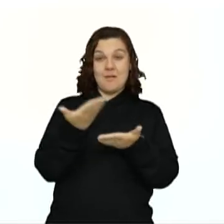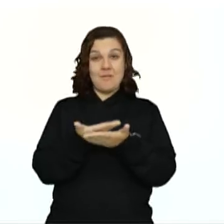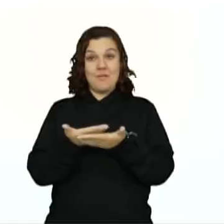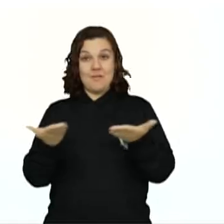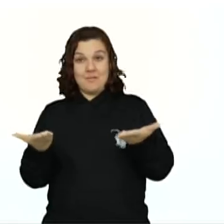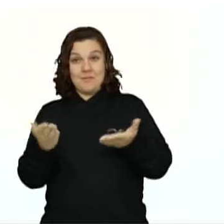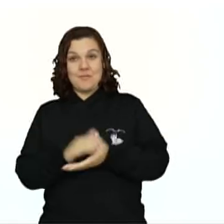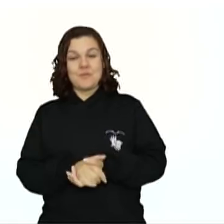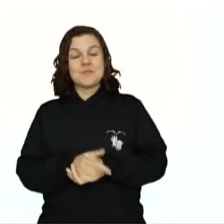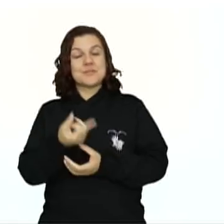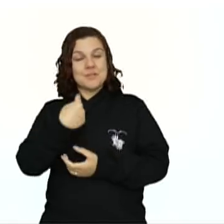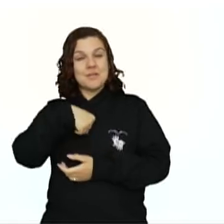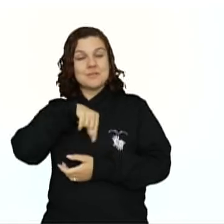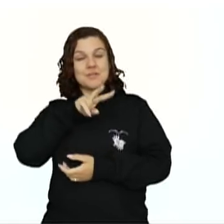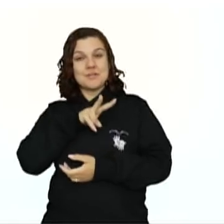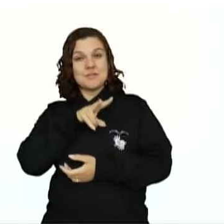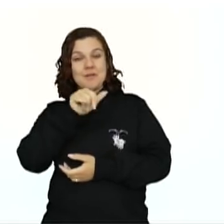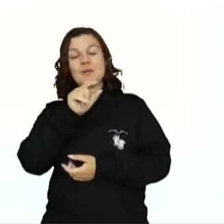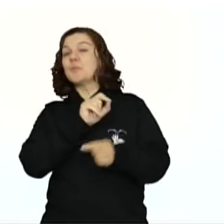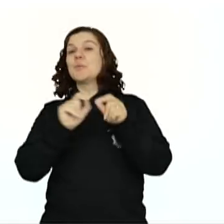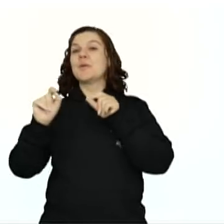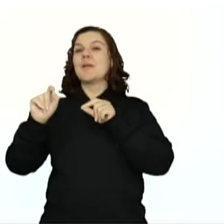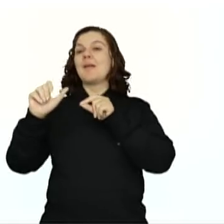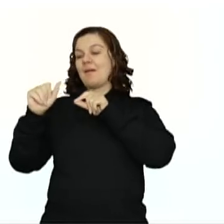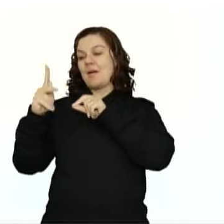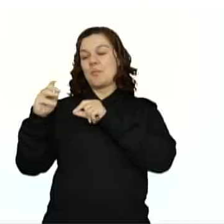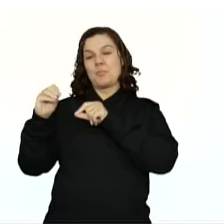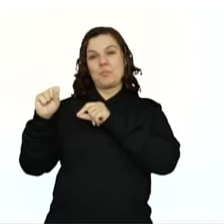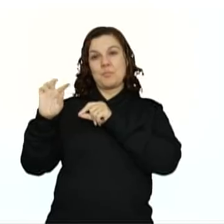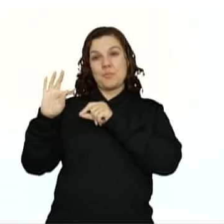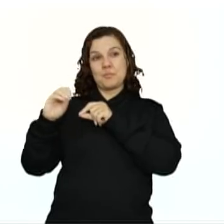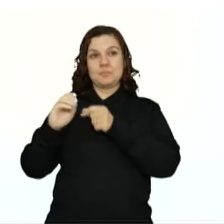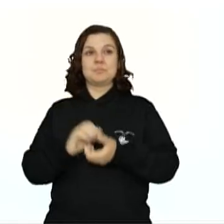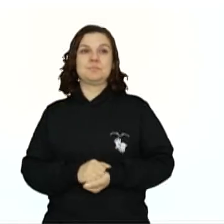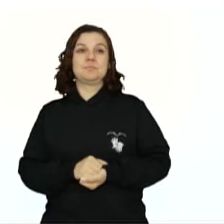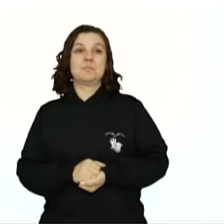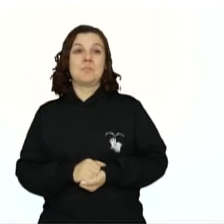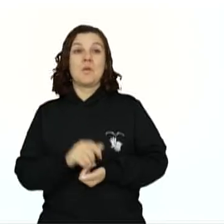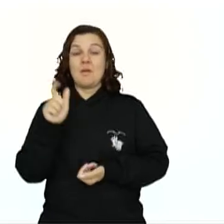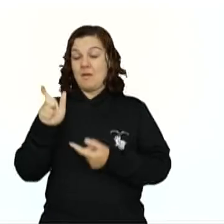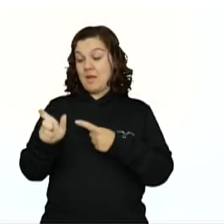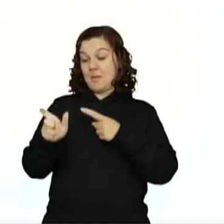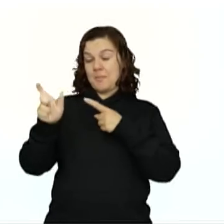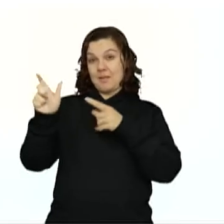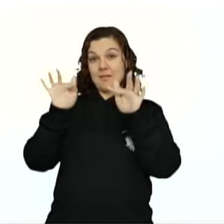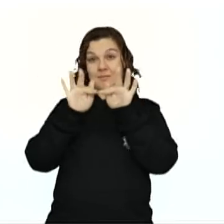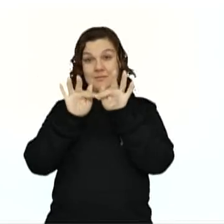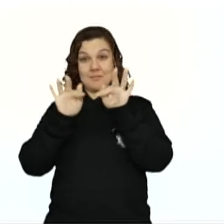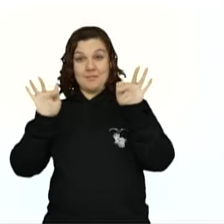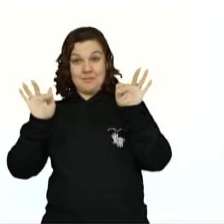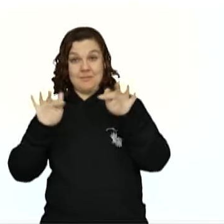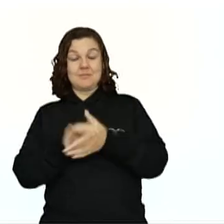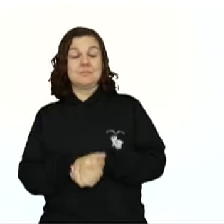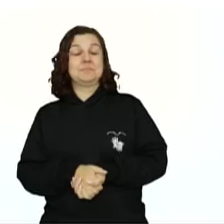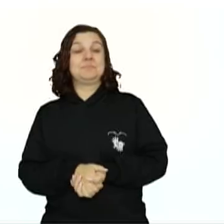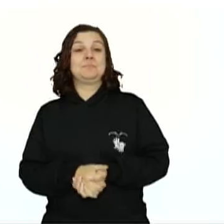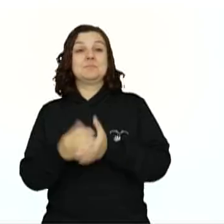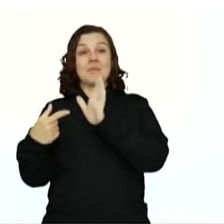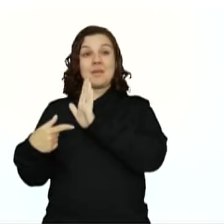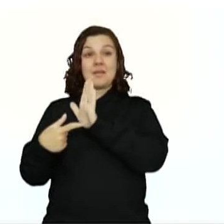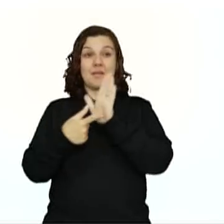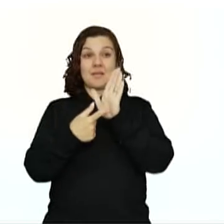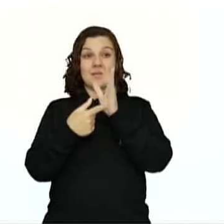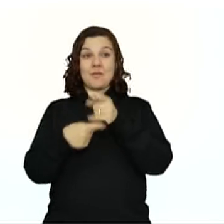de hoje falaremos sobre o que mesmo? Aposto. Vamos lá? O aposto é a palavra ou frase que